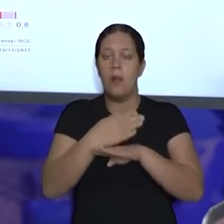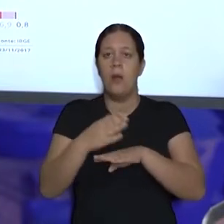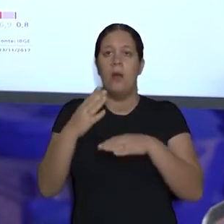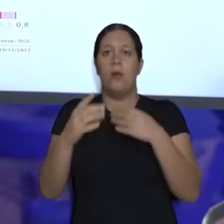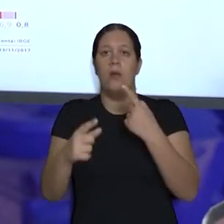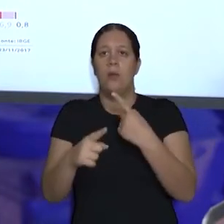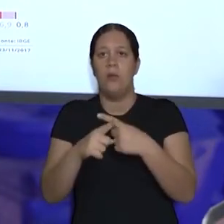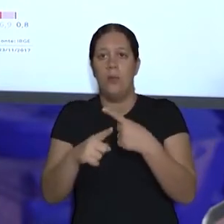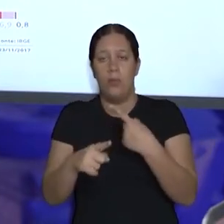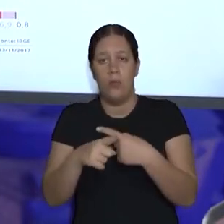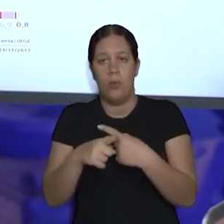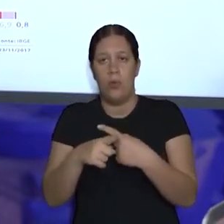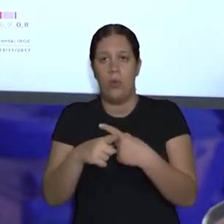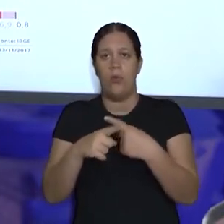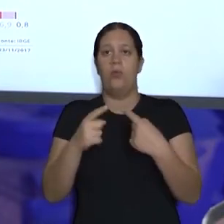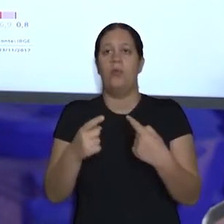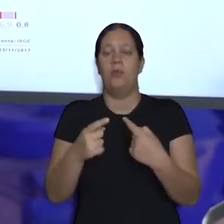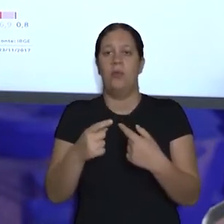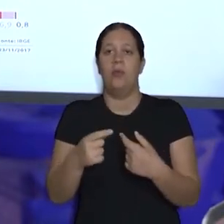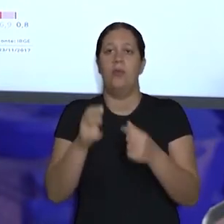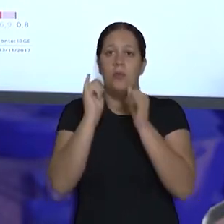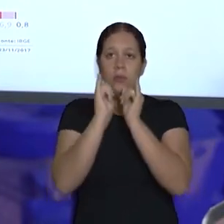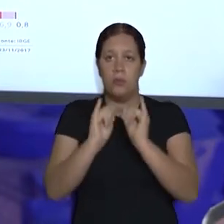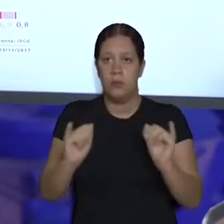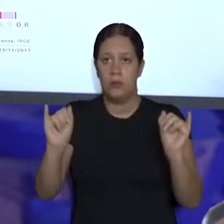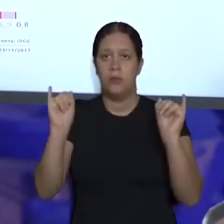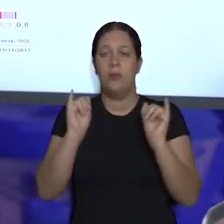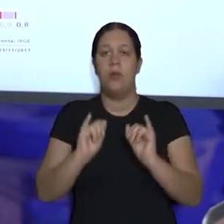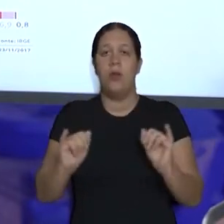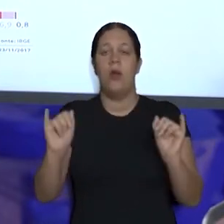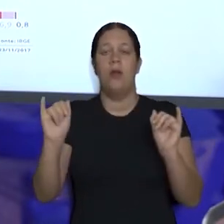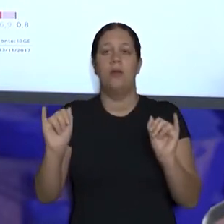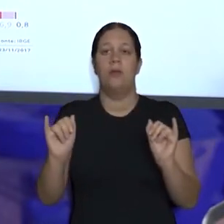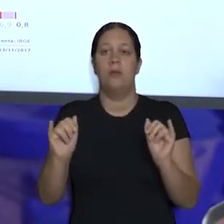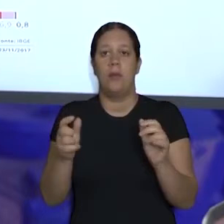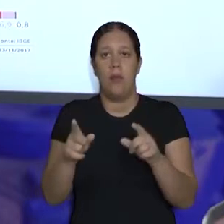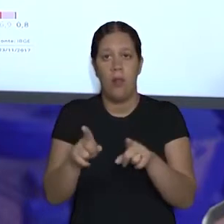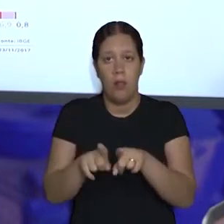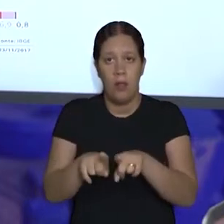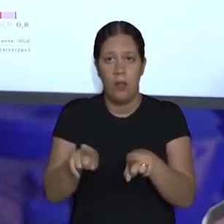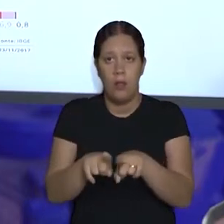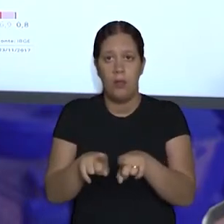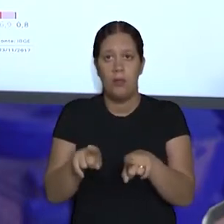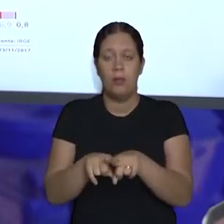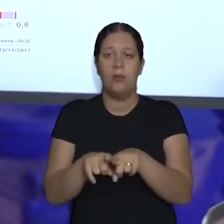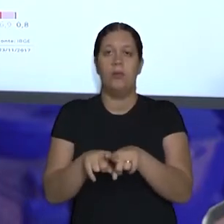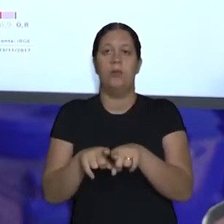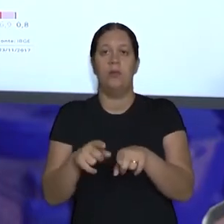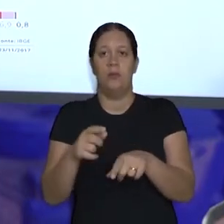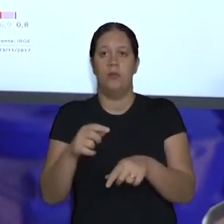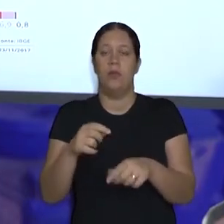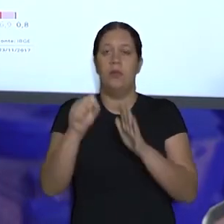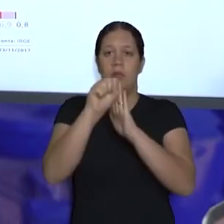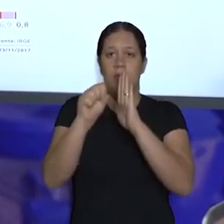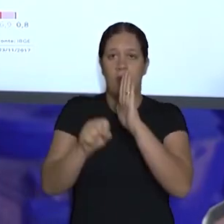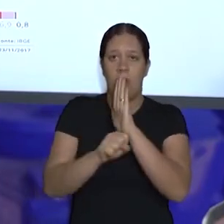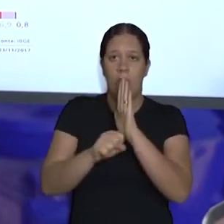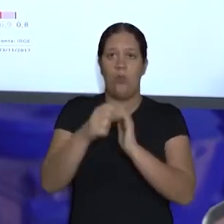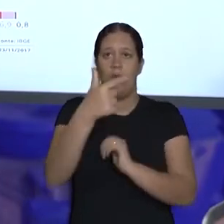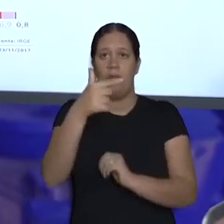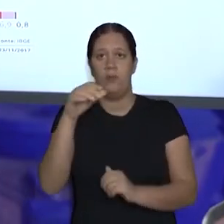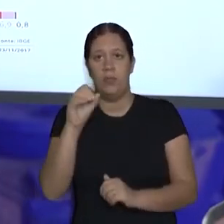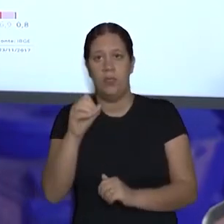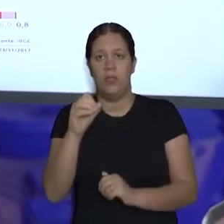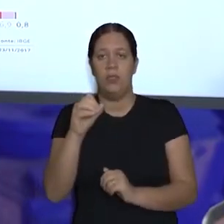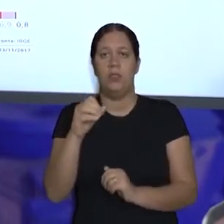devido a se autodeclararem e também a questão da imigração no século XX,